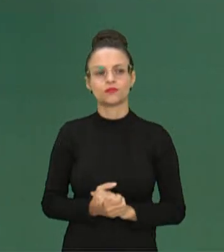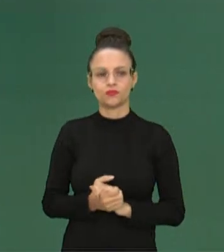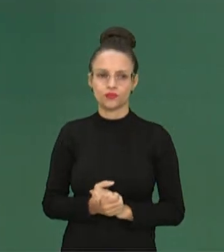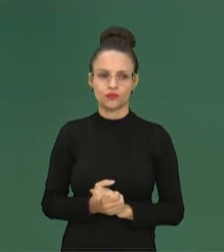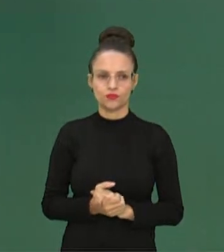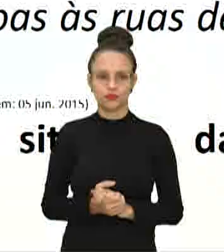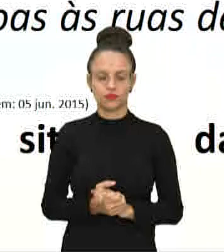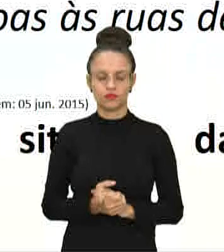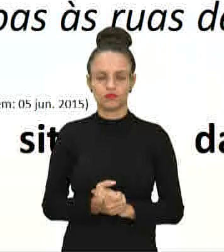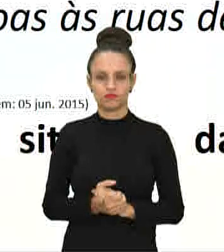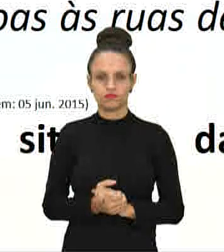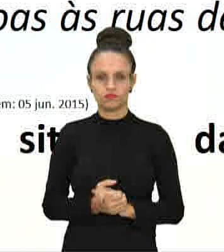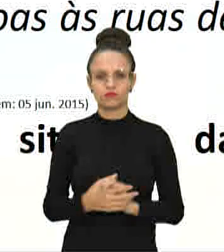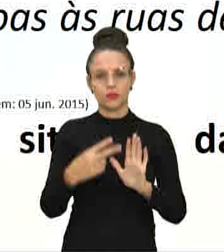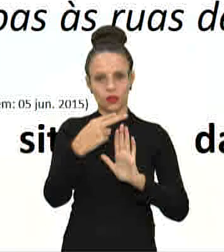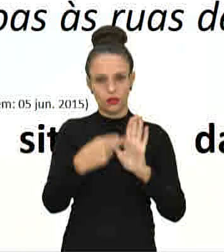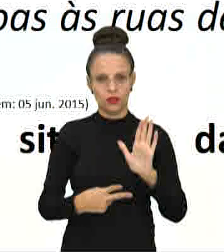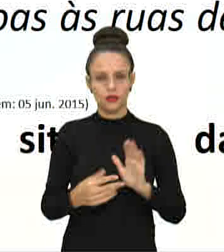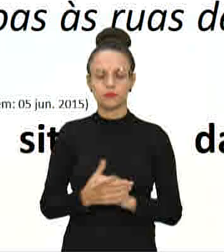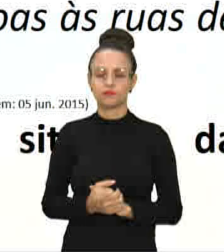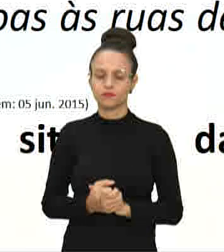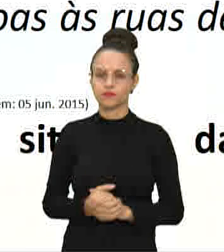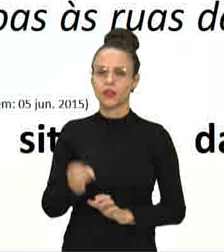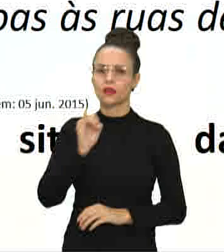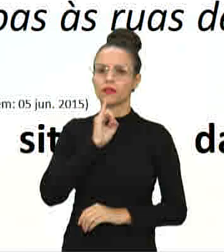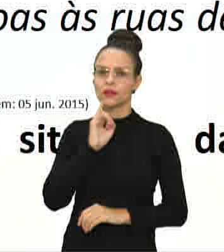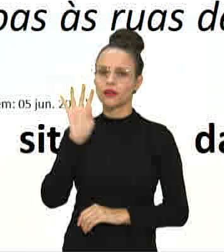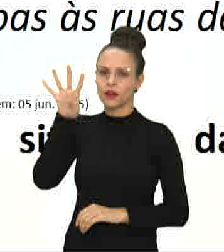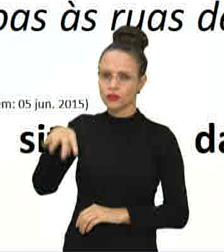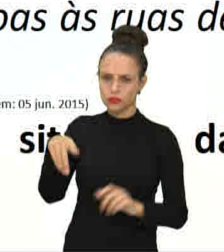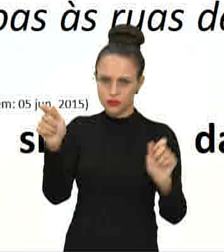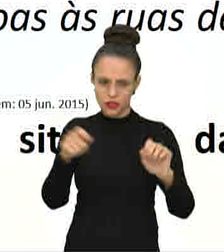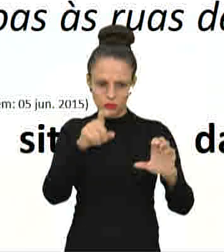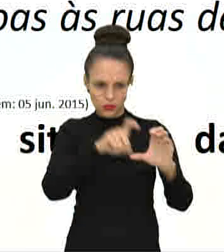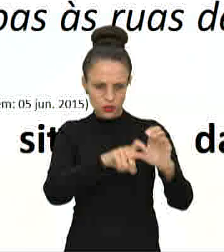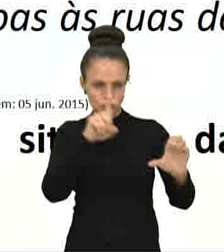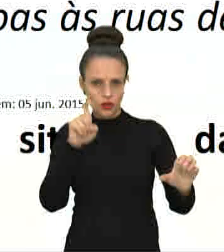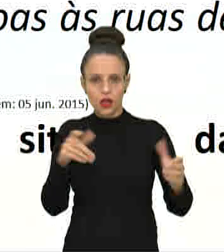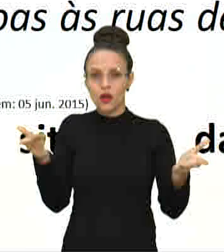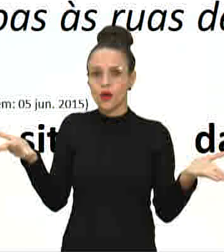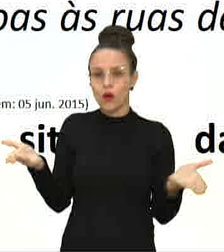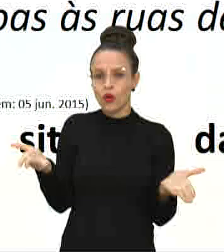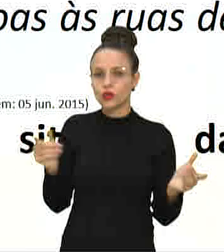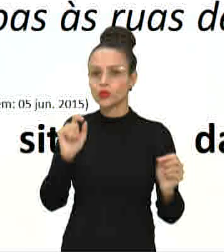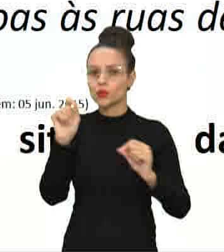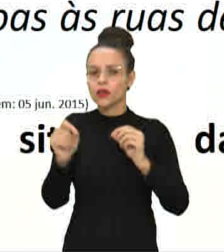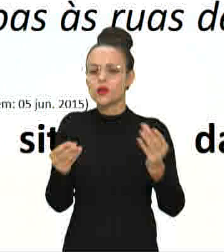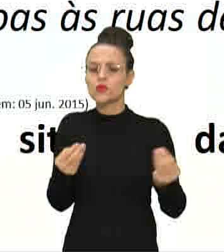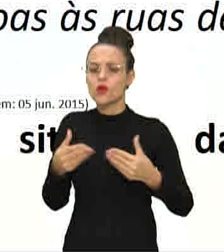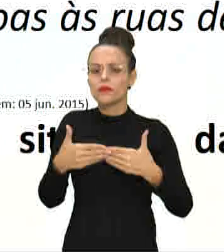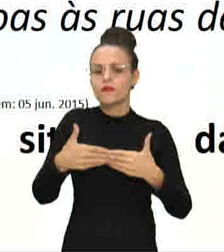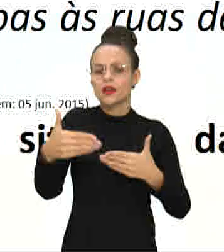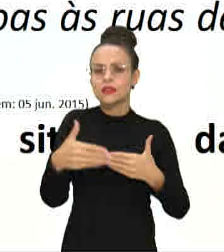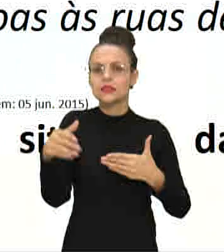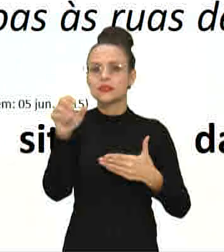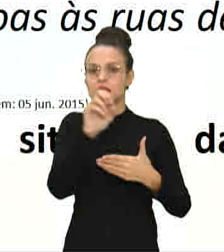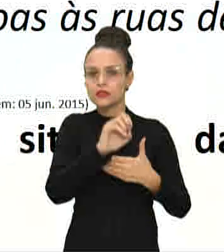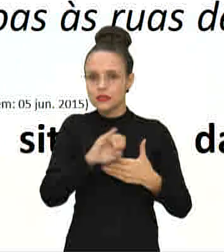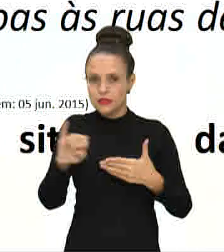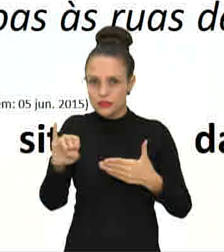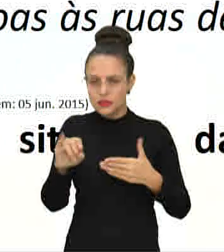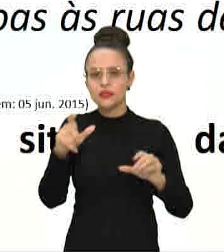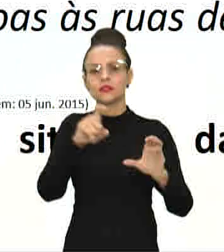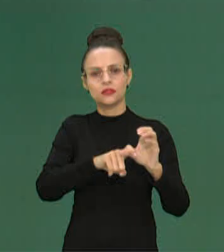aspas. Se discutia se a Catalunha poderia ser independente. E hoje falamos sobre como seria a